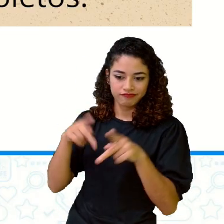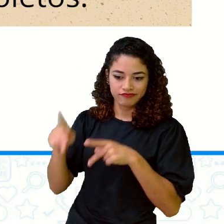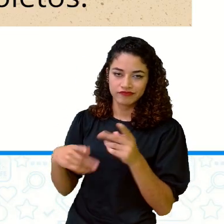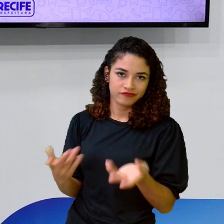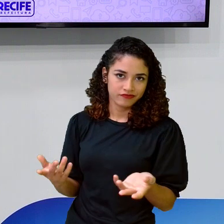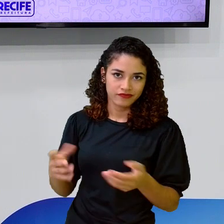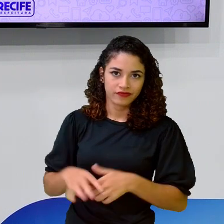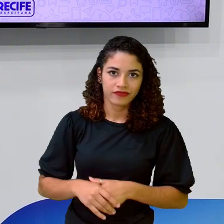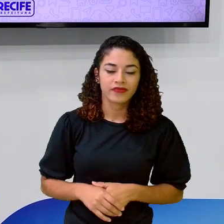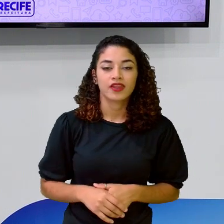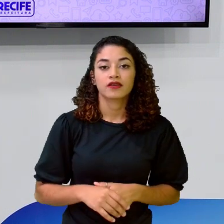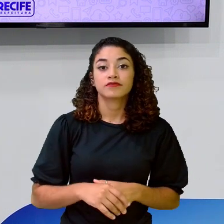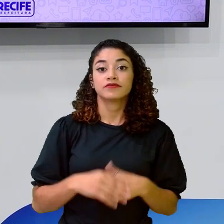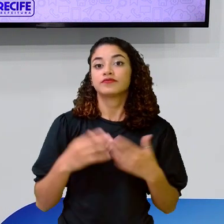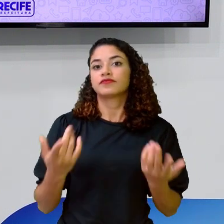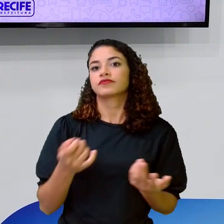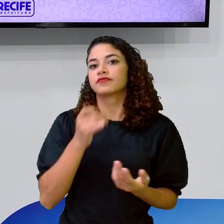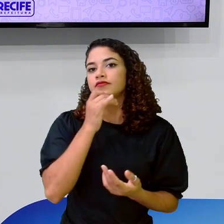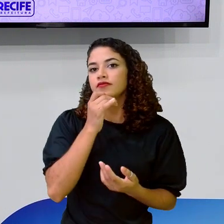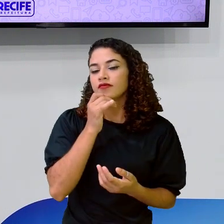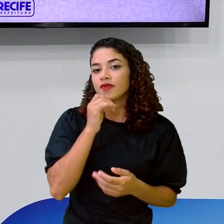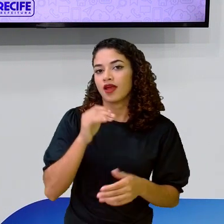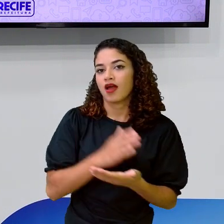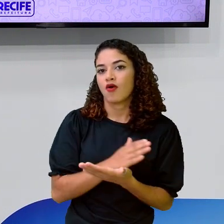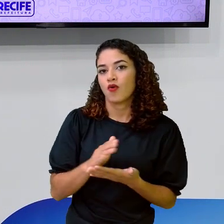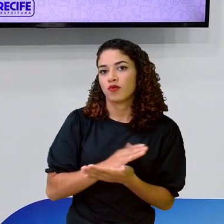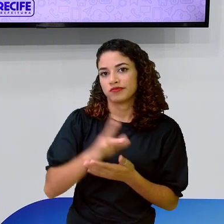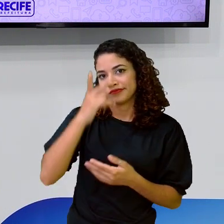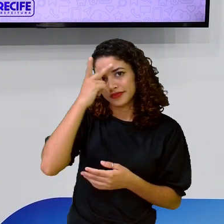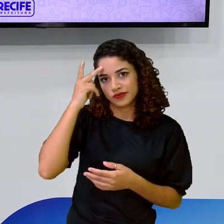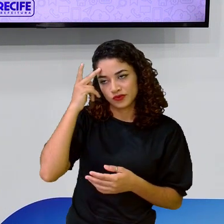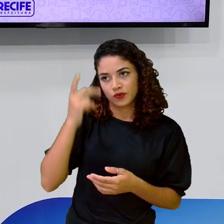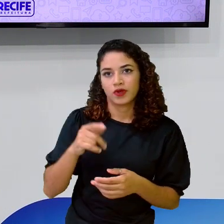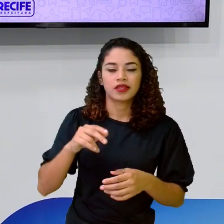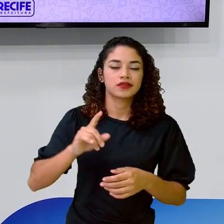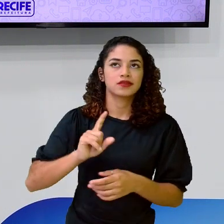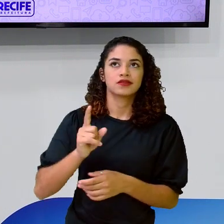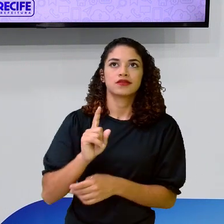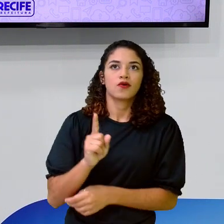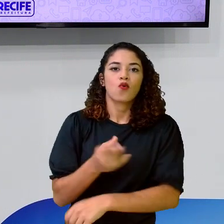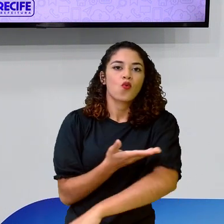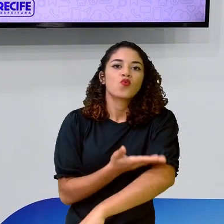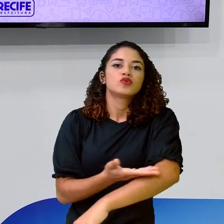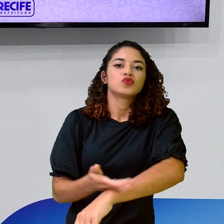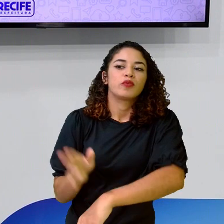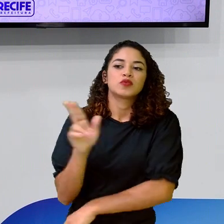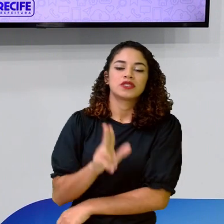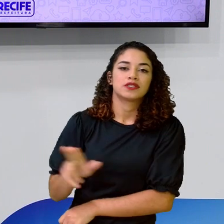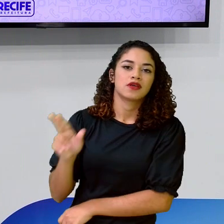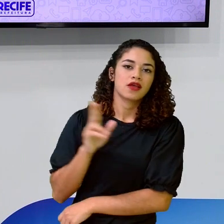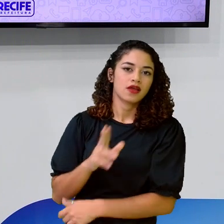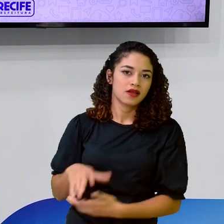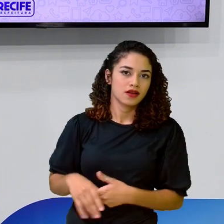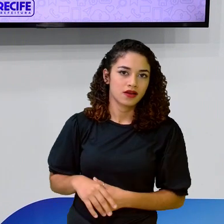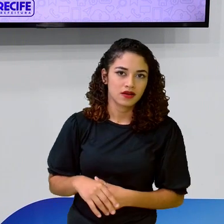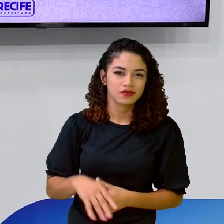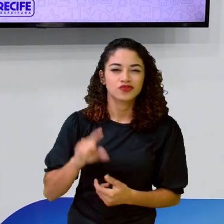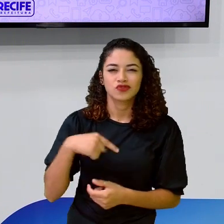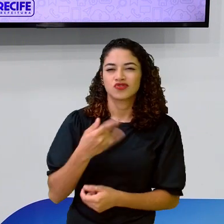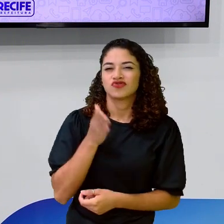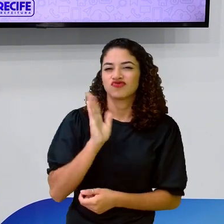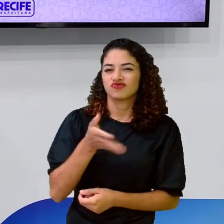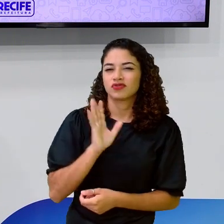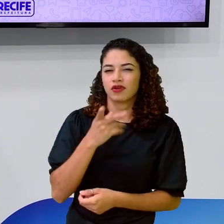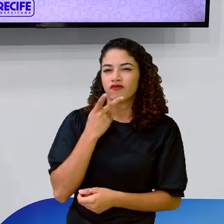usar, que, não é, não faz parte, do cotidiano, a gente, viu aí, eu acho que foi, uma aula, de,